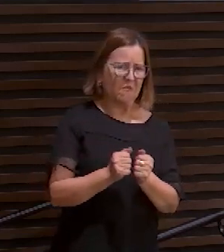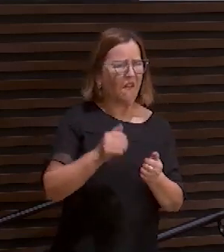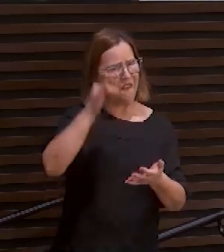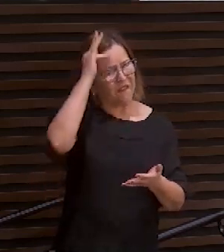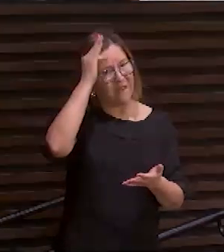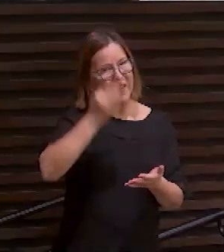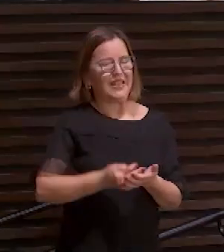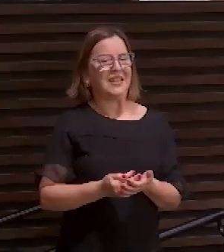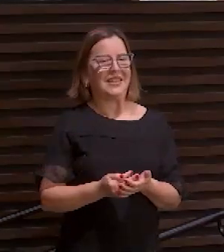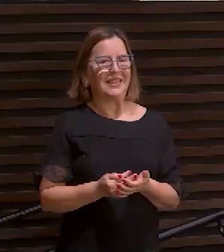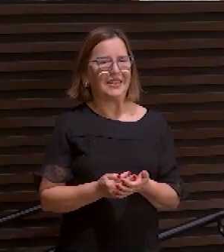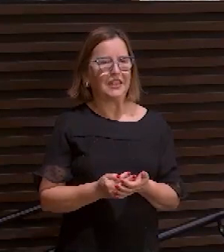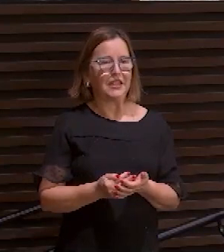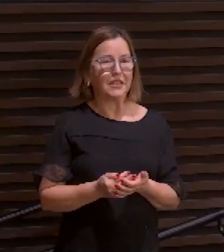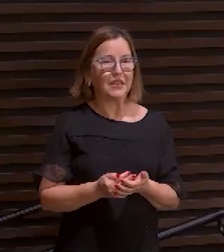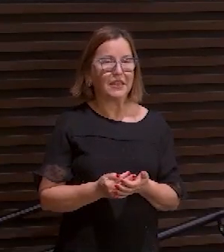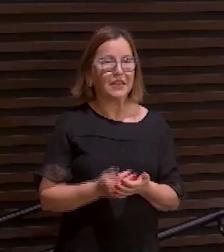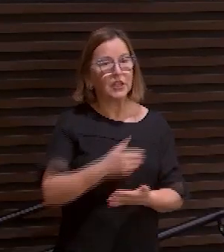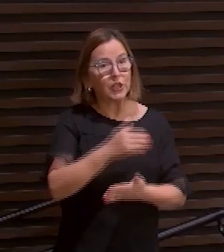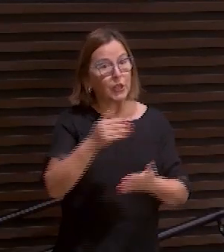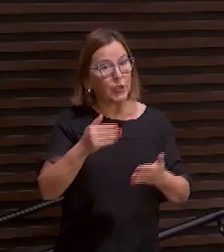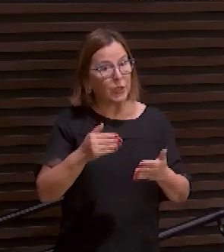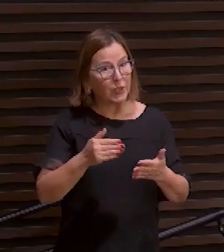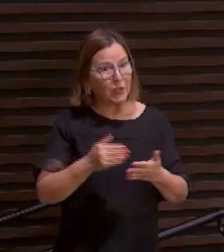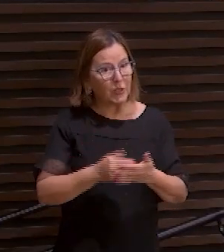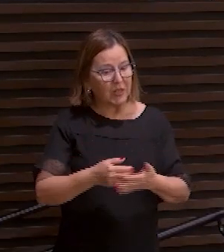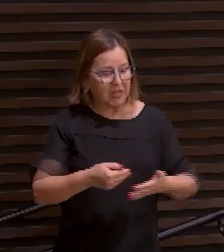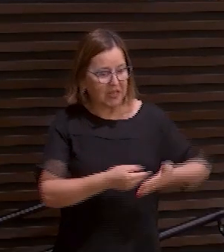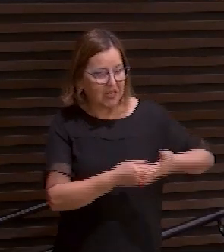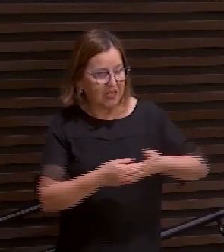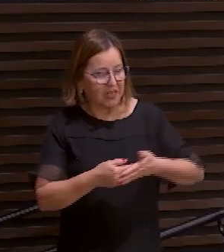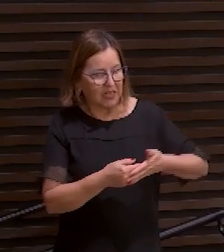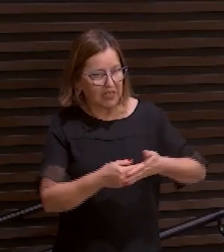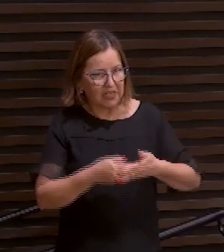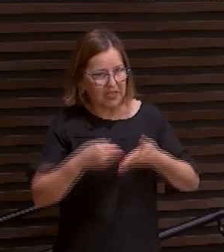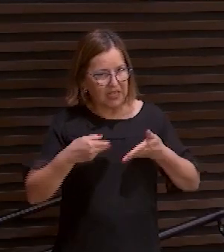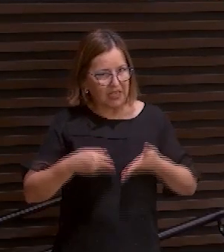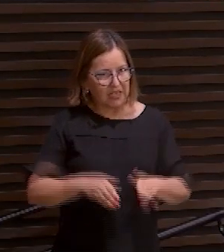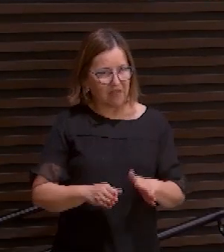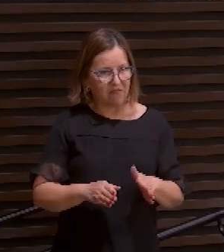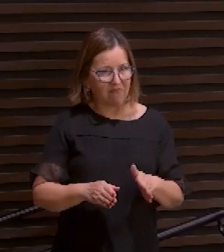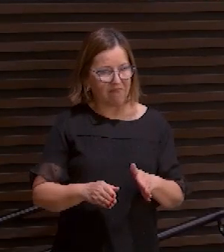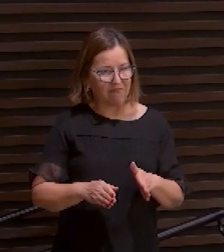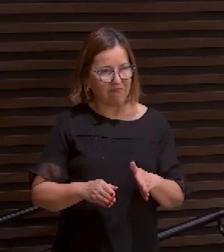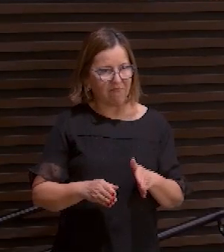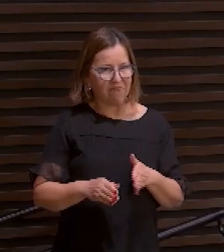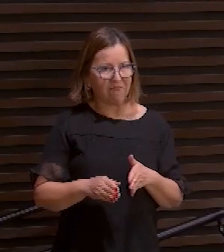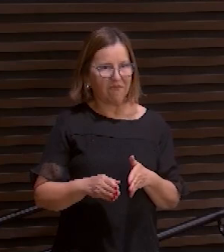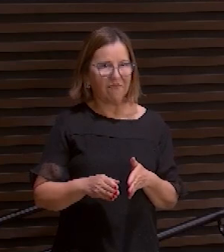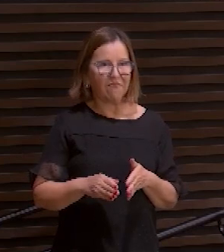Toda criança que nasce aqui é analfabeta.